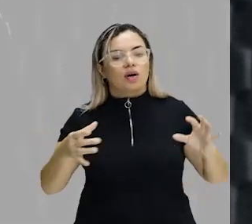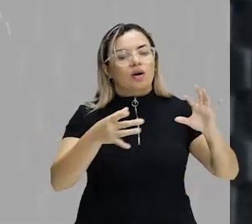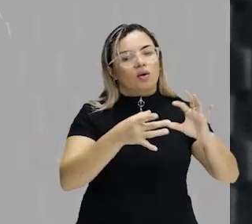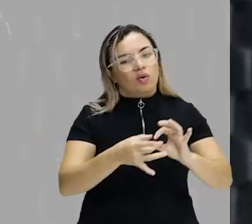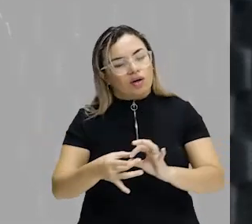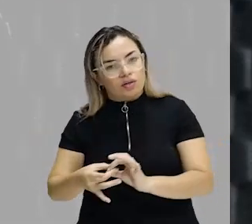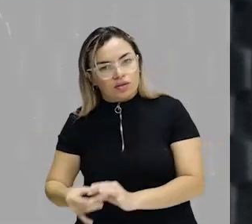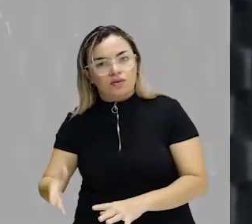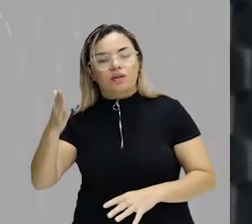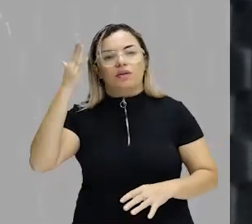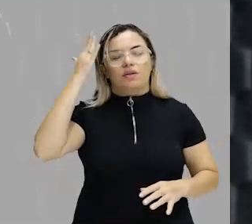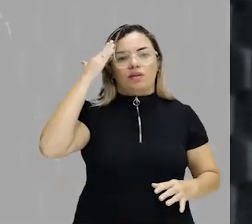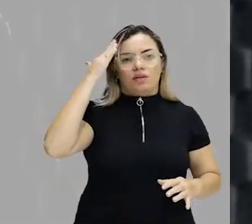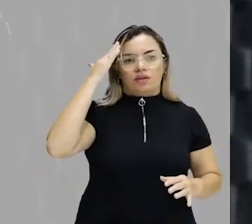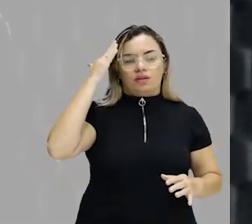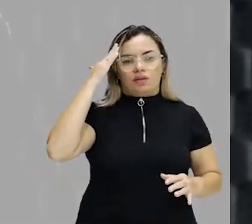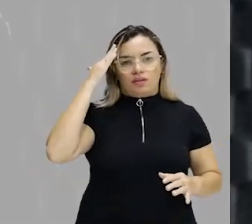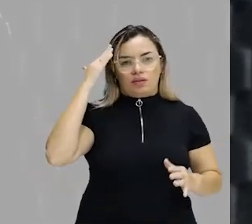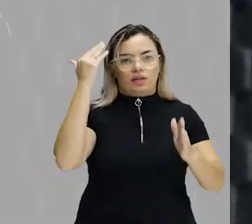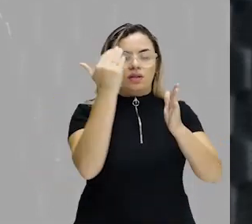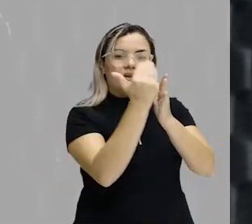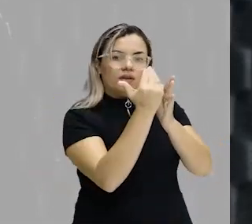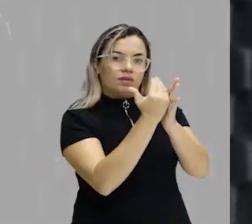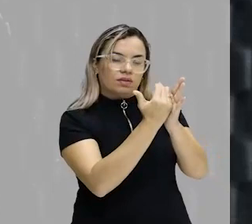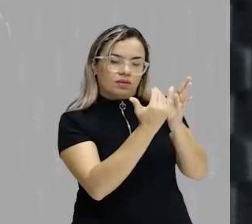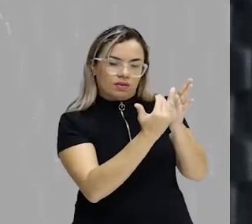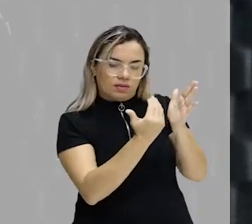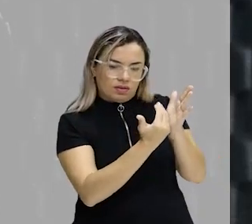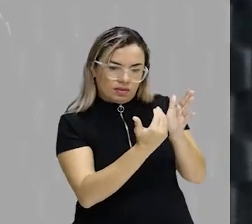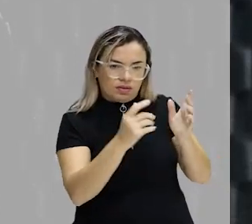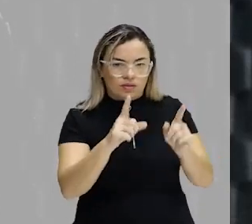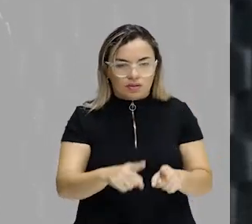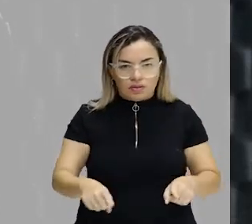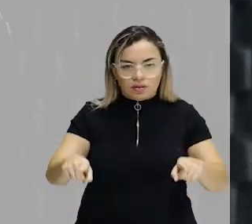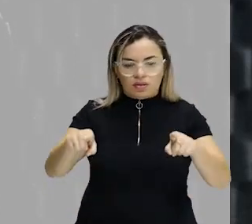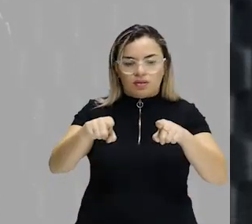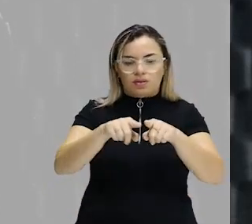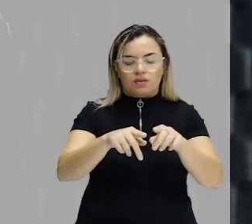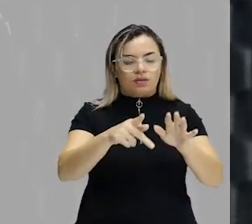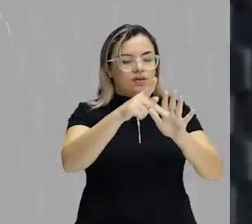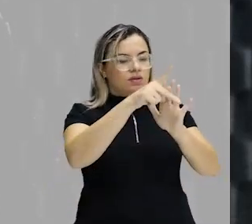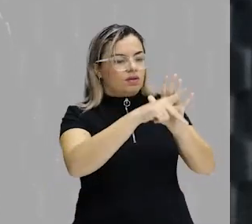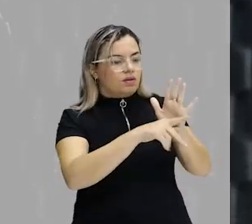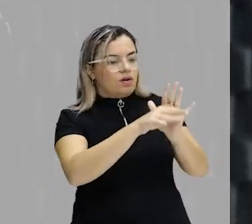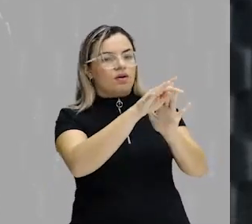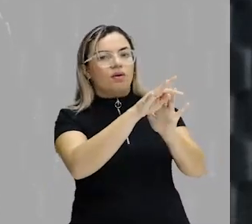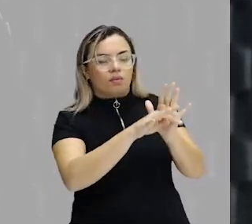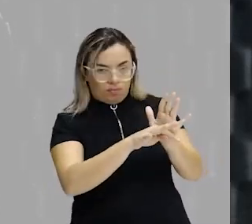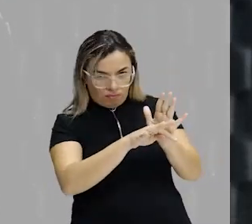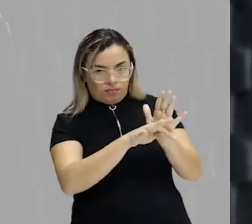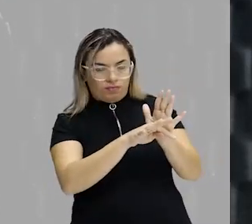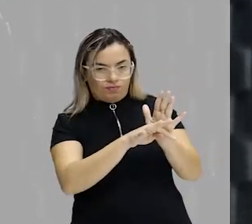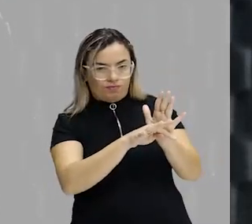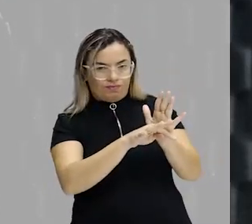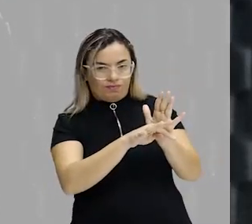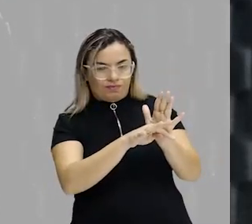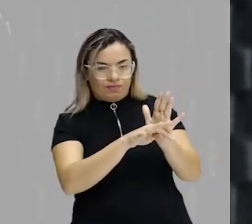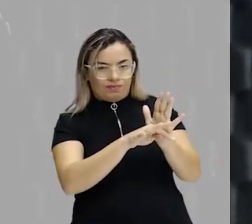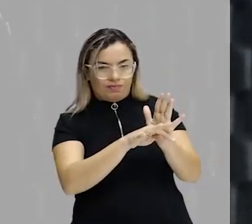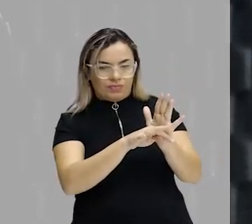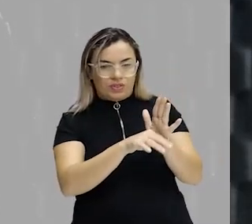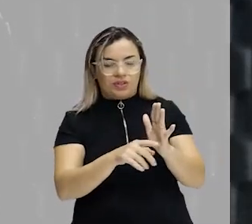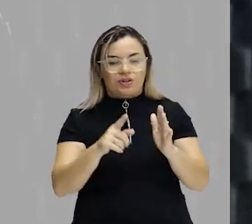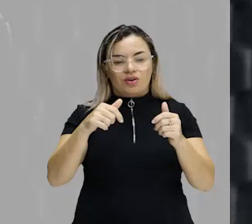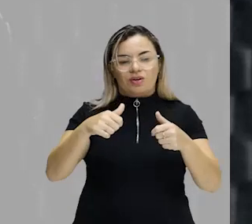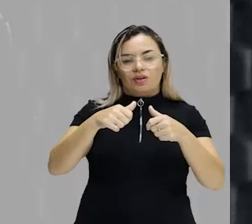a classificar e também, claro, a produzir os nossos textos. E eu vou ficando por